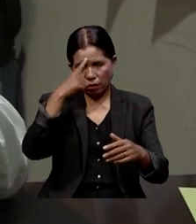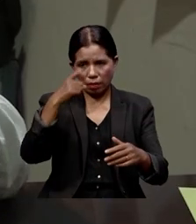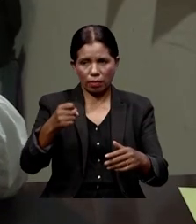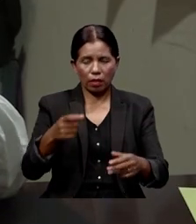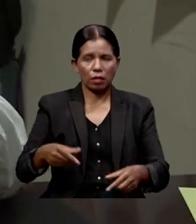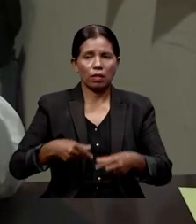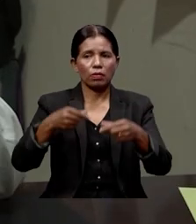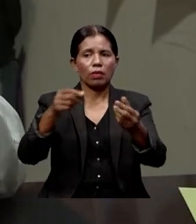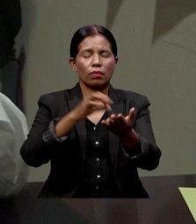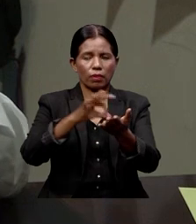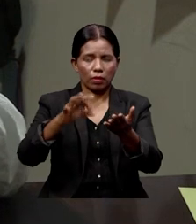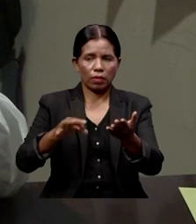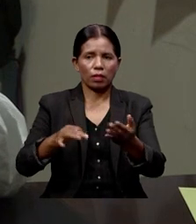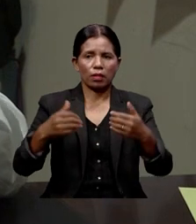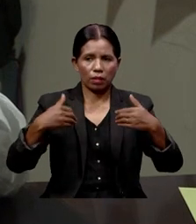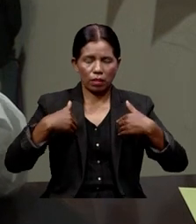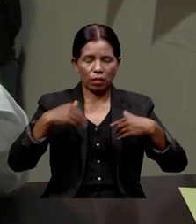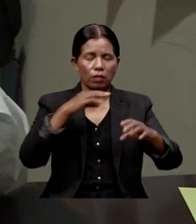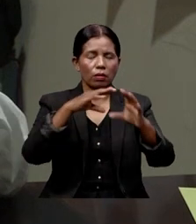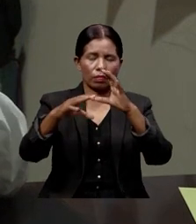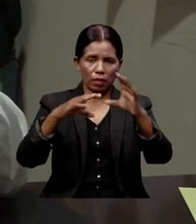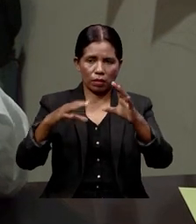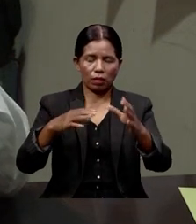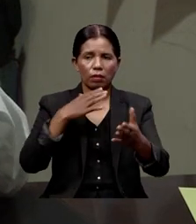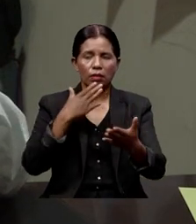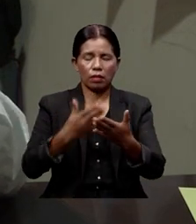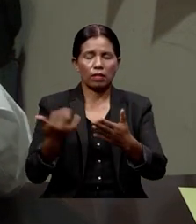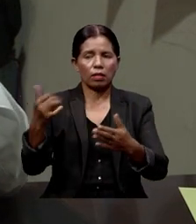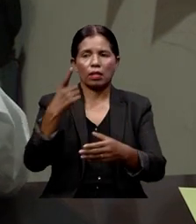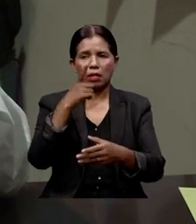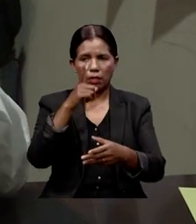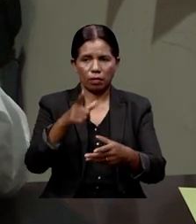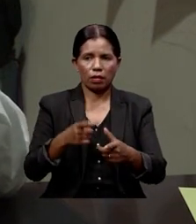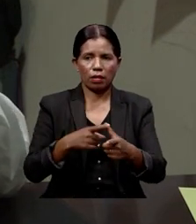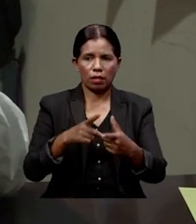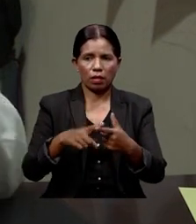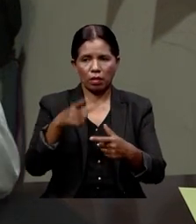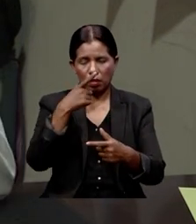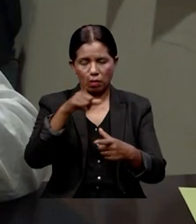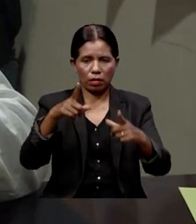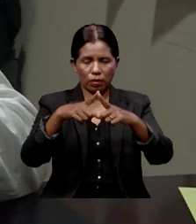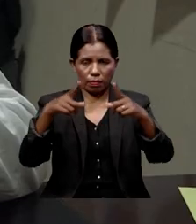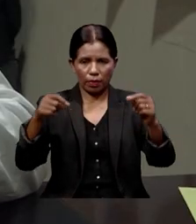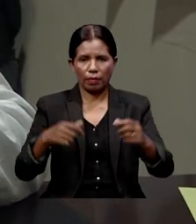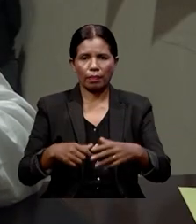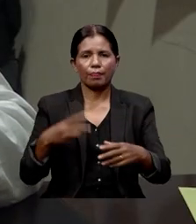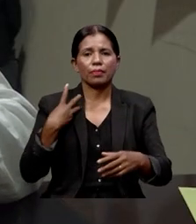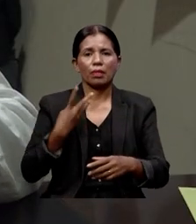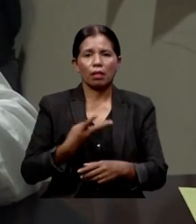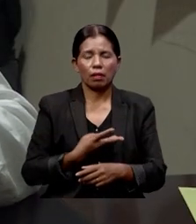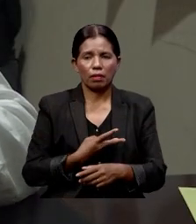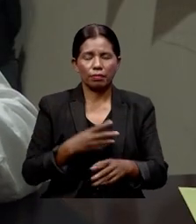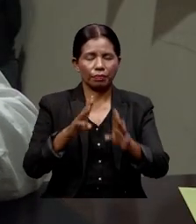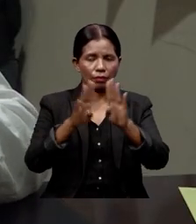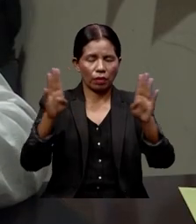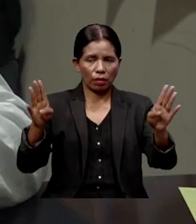fo formação ne per nos yanete comunicação e a sirne lingua maka lingua Japão. Ita lo que